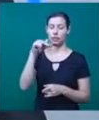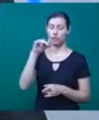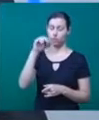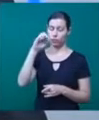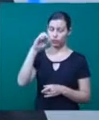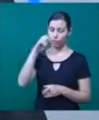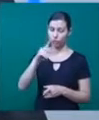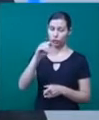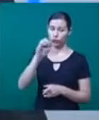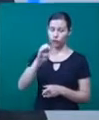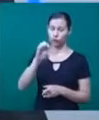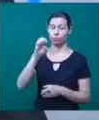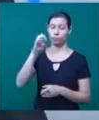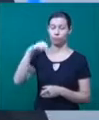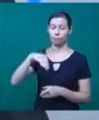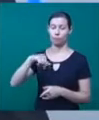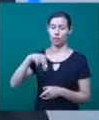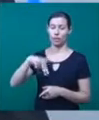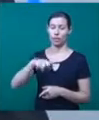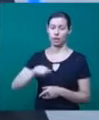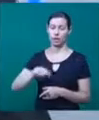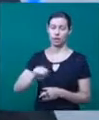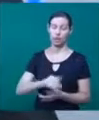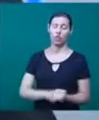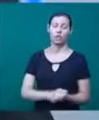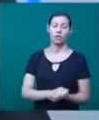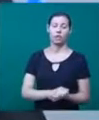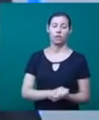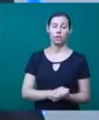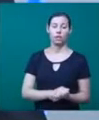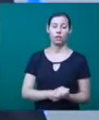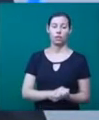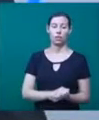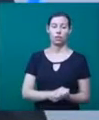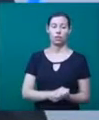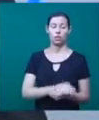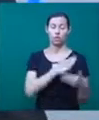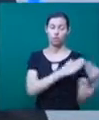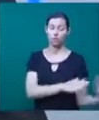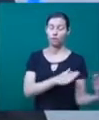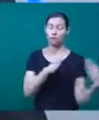ficaram até essa data, eles se deslocarão para